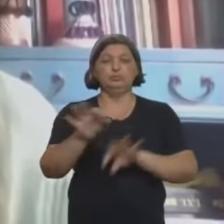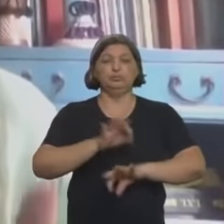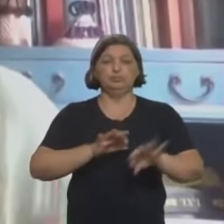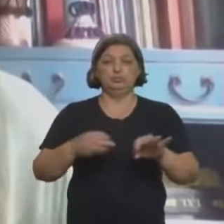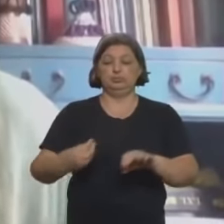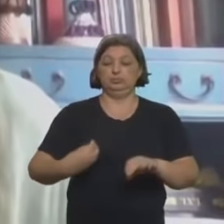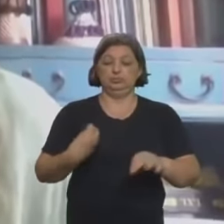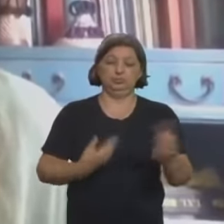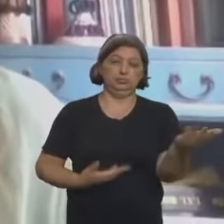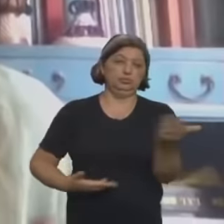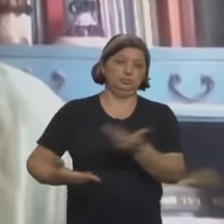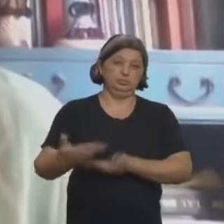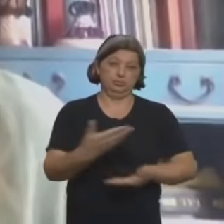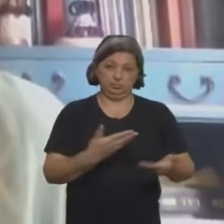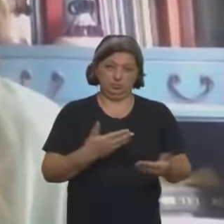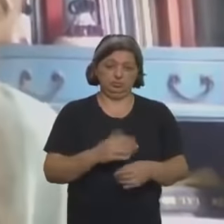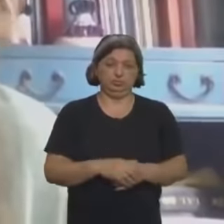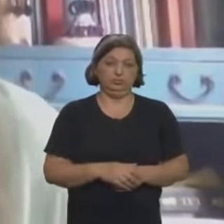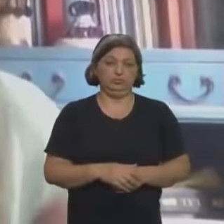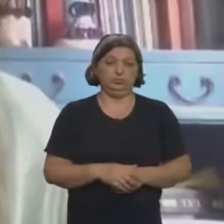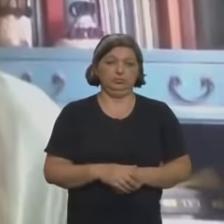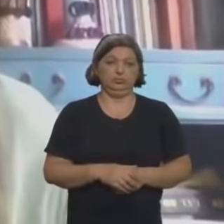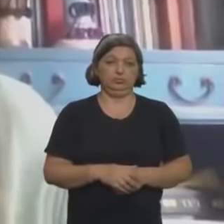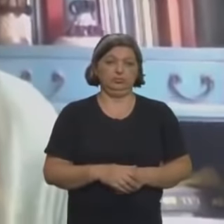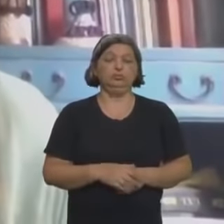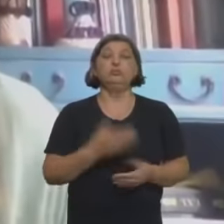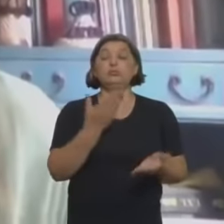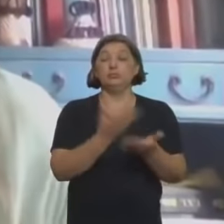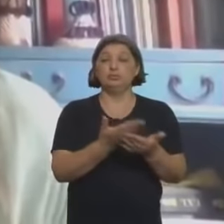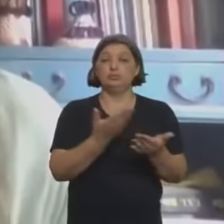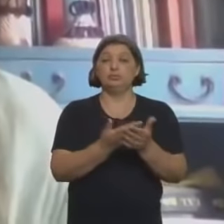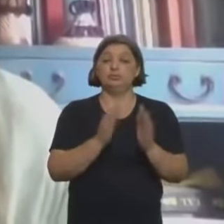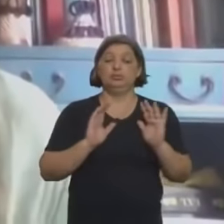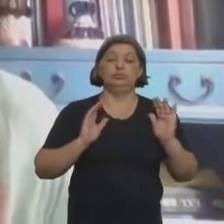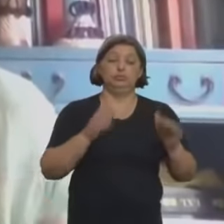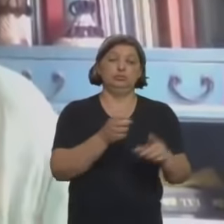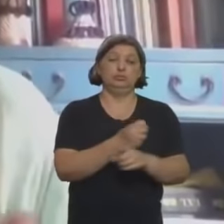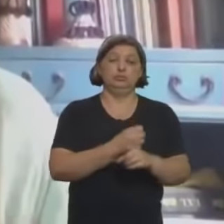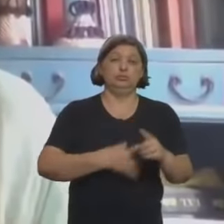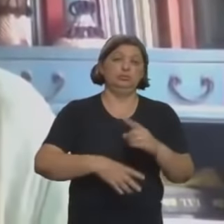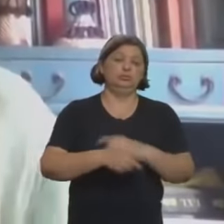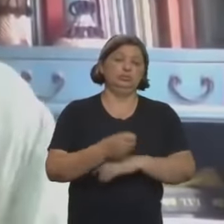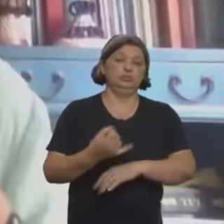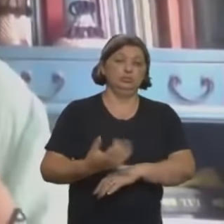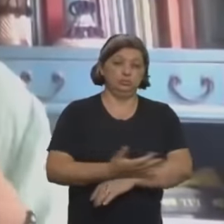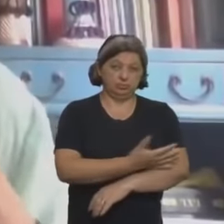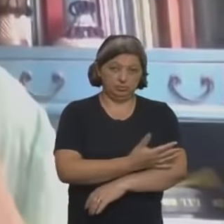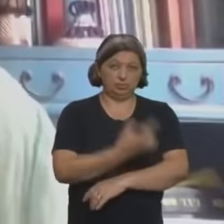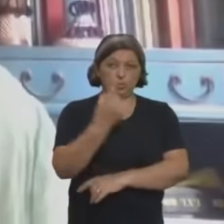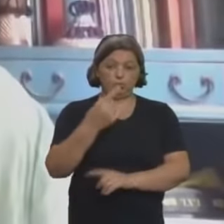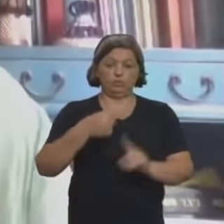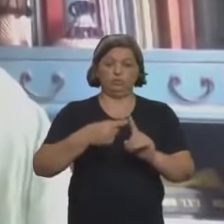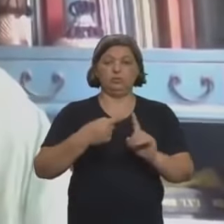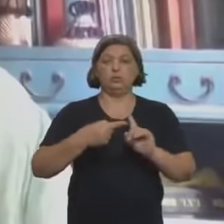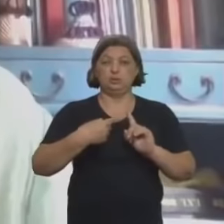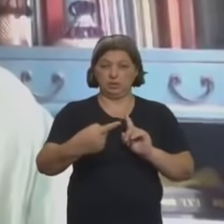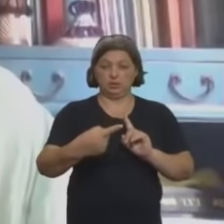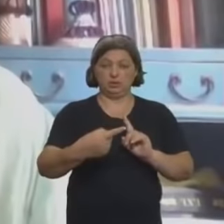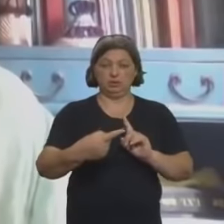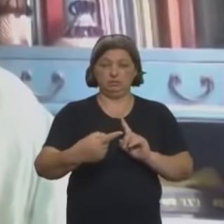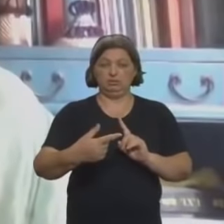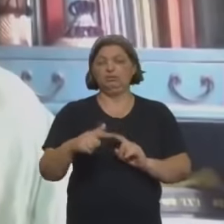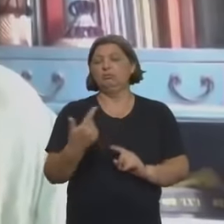ele está voltado mesmo para a aula do socioemocional, né, ali uma vez por semana, e ele não